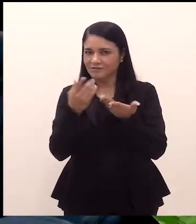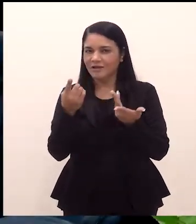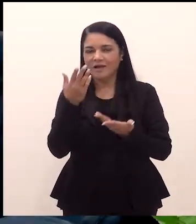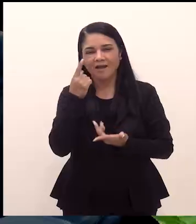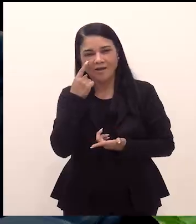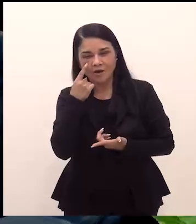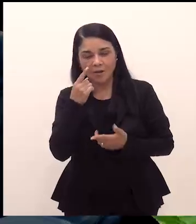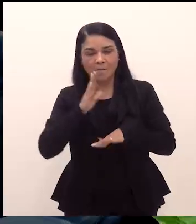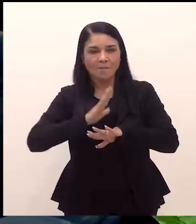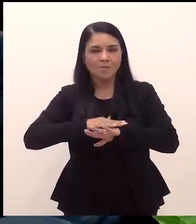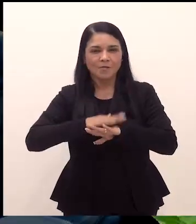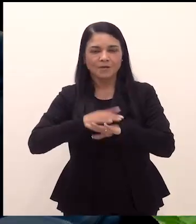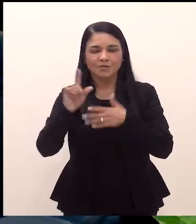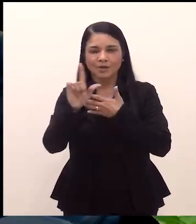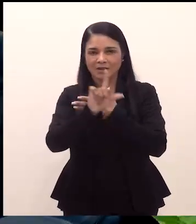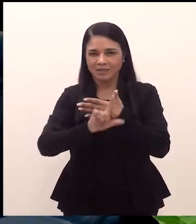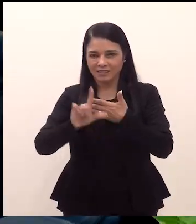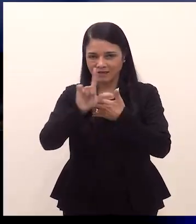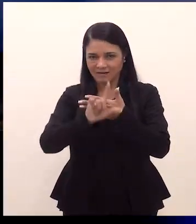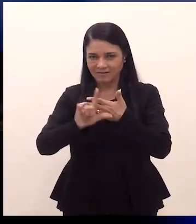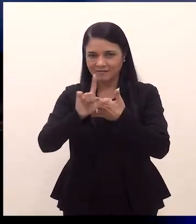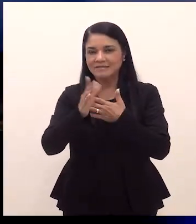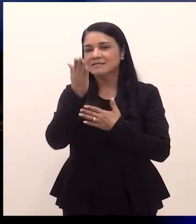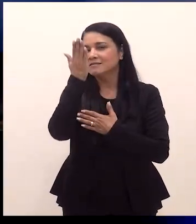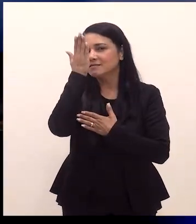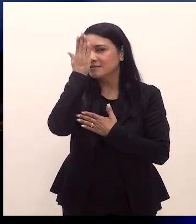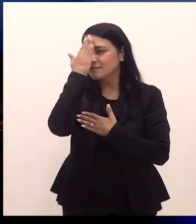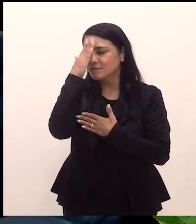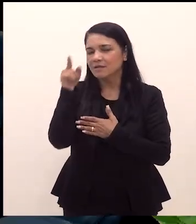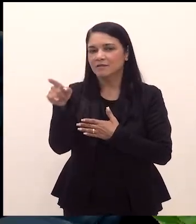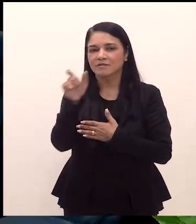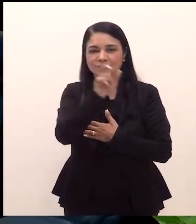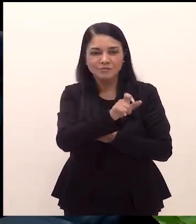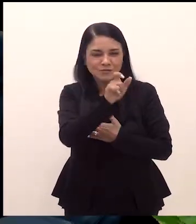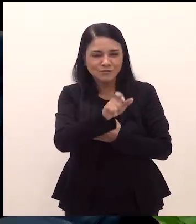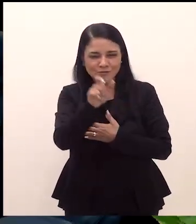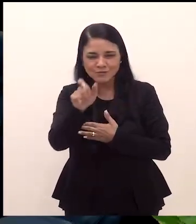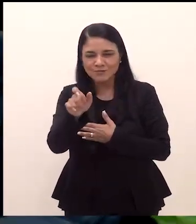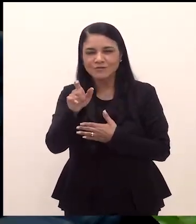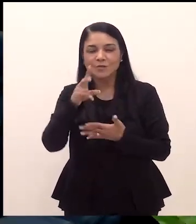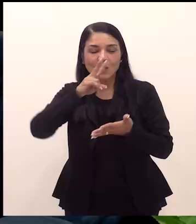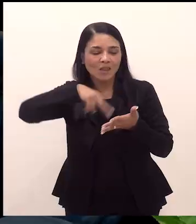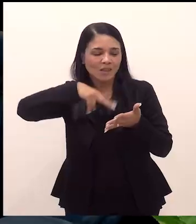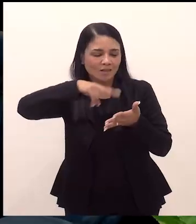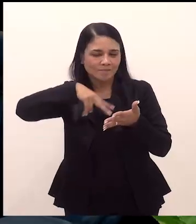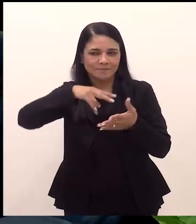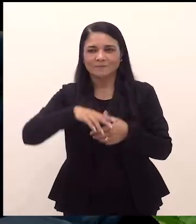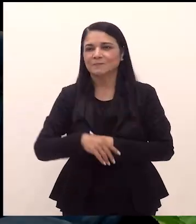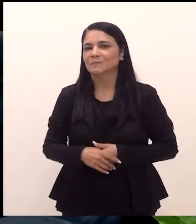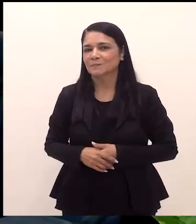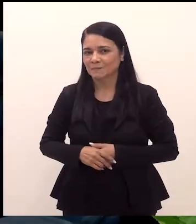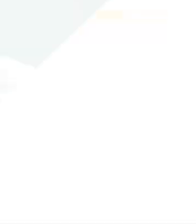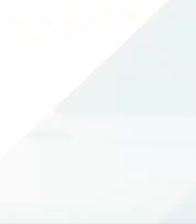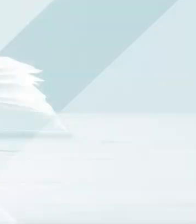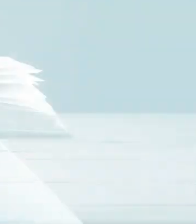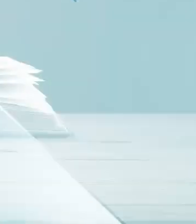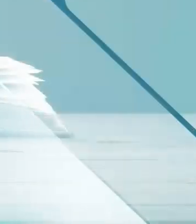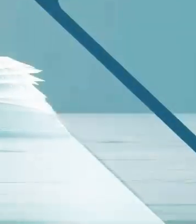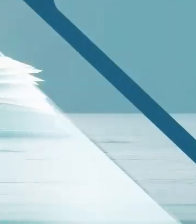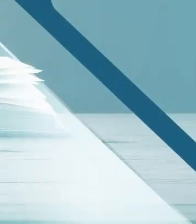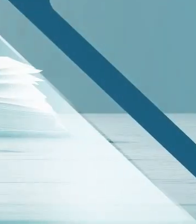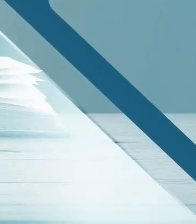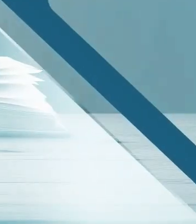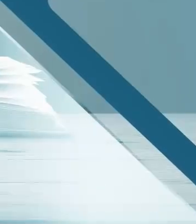Alerj Revista, porque agora a gente vai para o nosso momento literário, a gente vai saber o que os nossos convidados andam lendo.